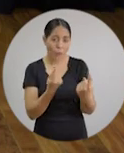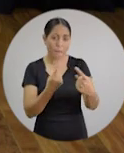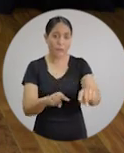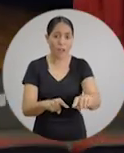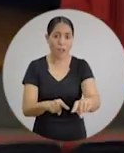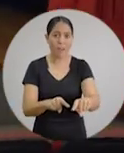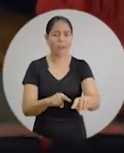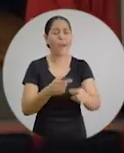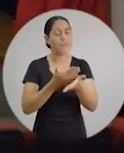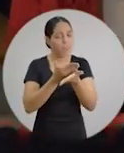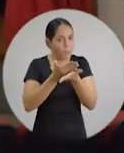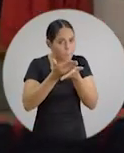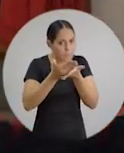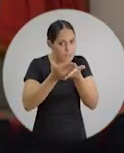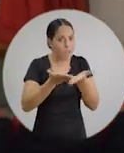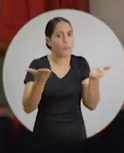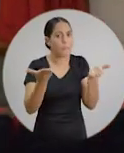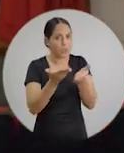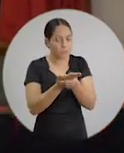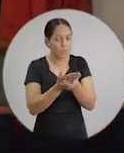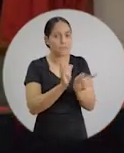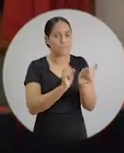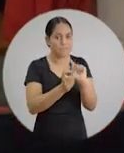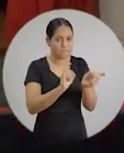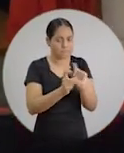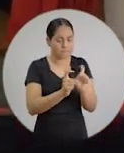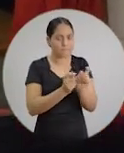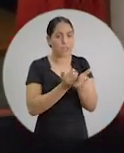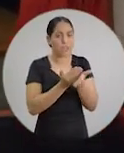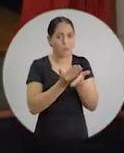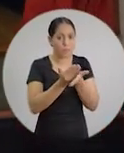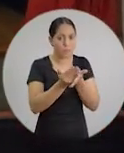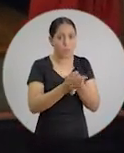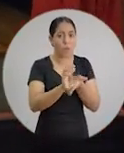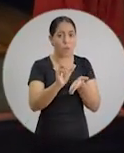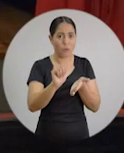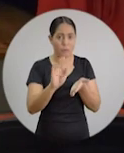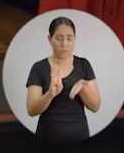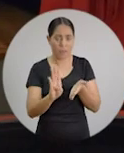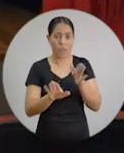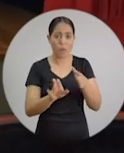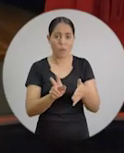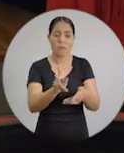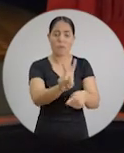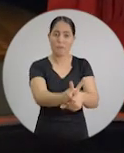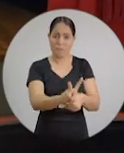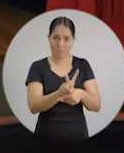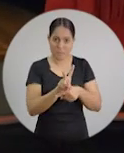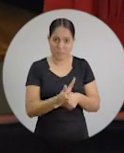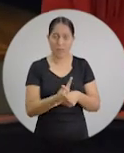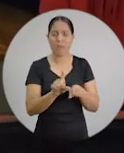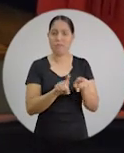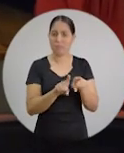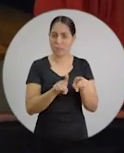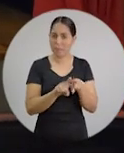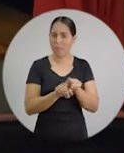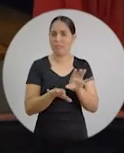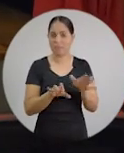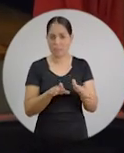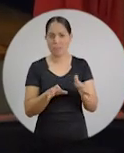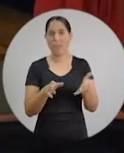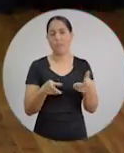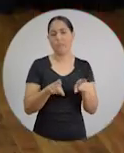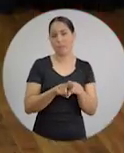partir dali, fazer uma apuração. É possível no processo administrativo na OAB pegar emprestadas as provas do inquérito ou de um